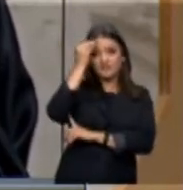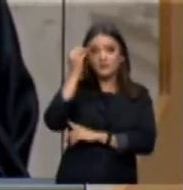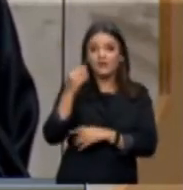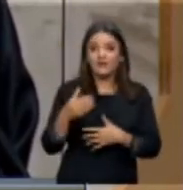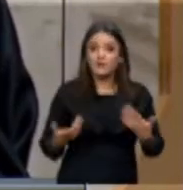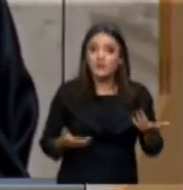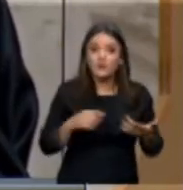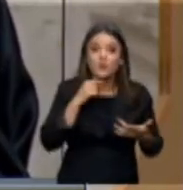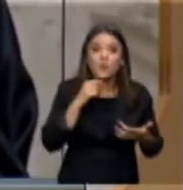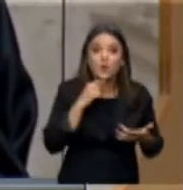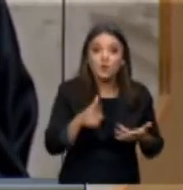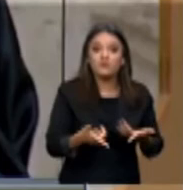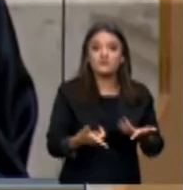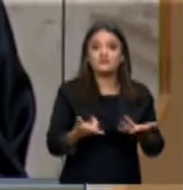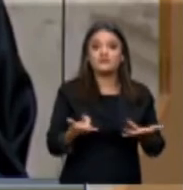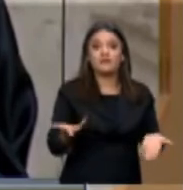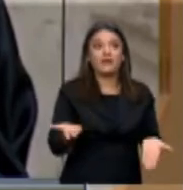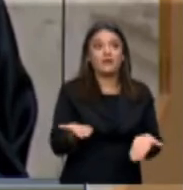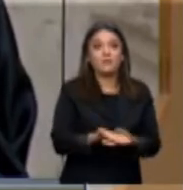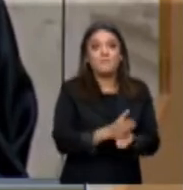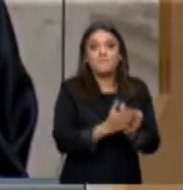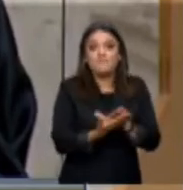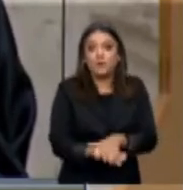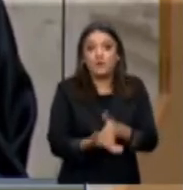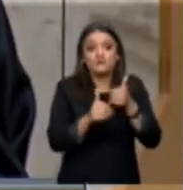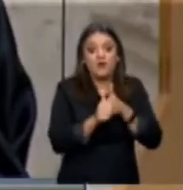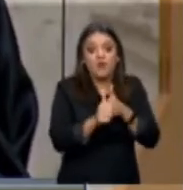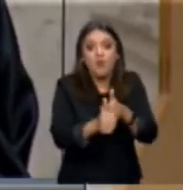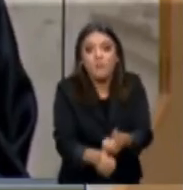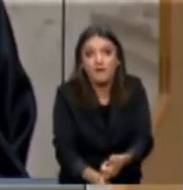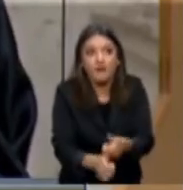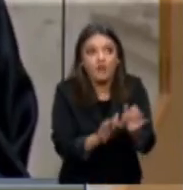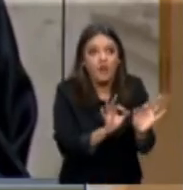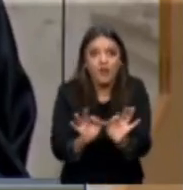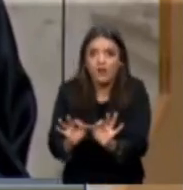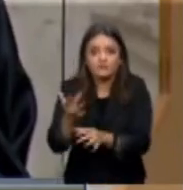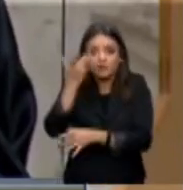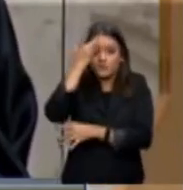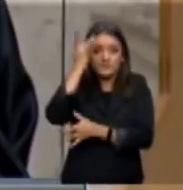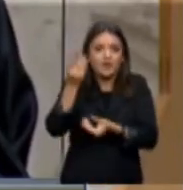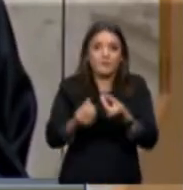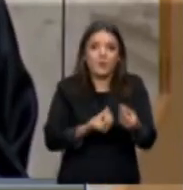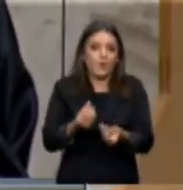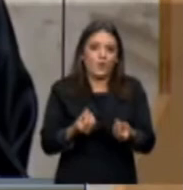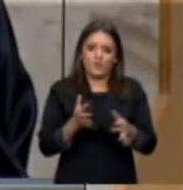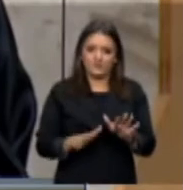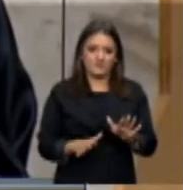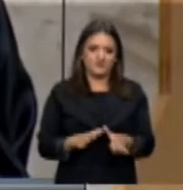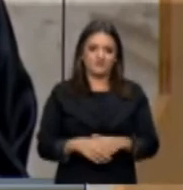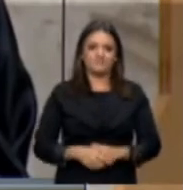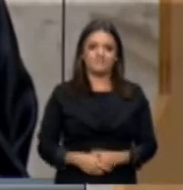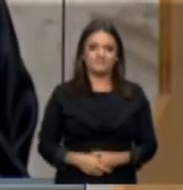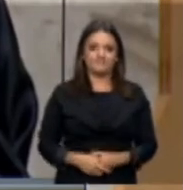não acompanha, nem tem condições materiais de acompanhar o andamento do seu